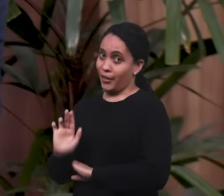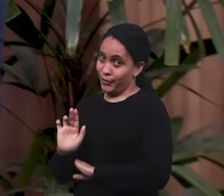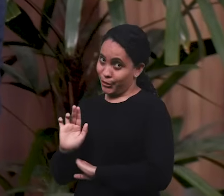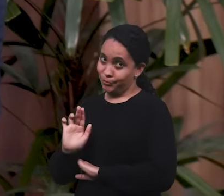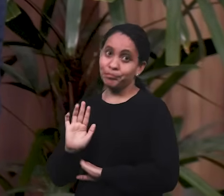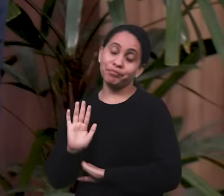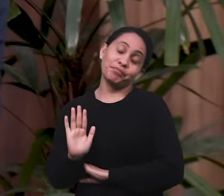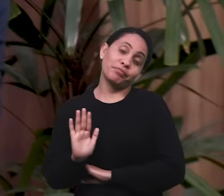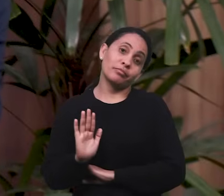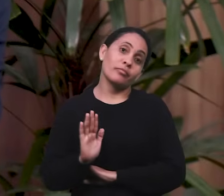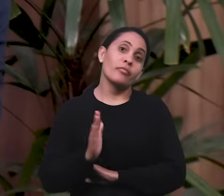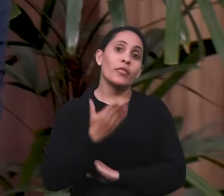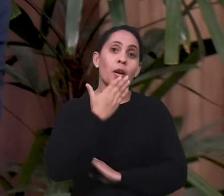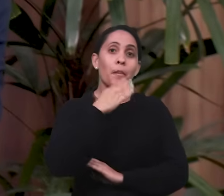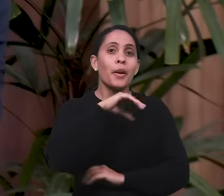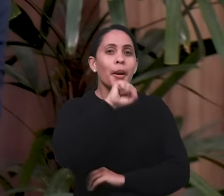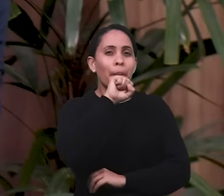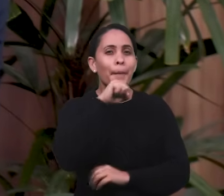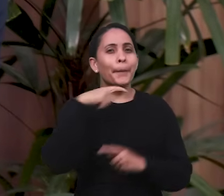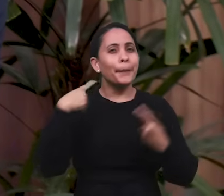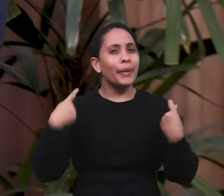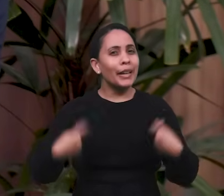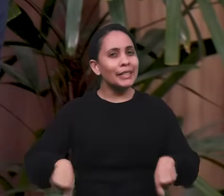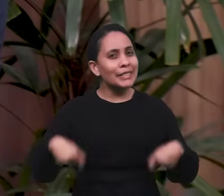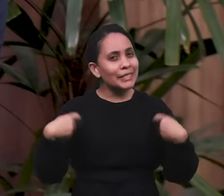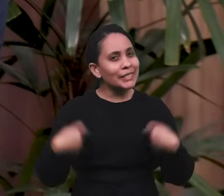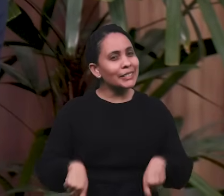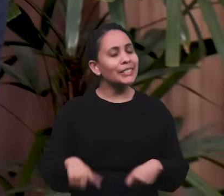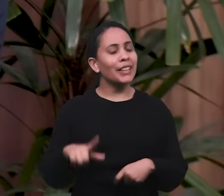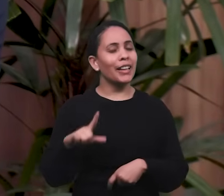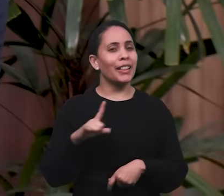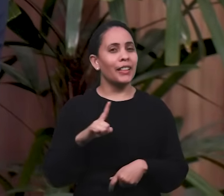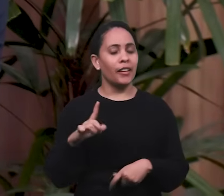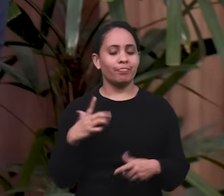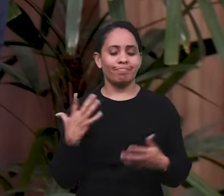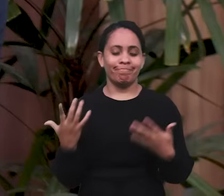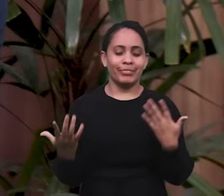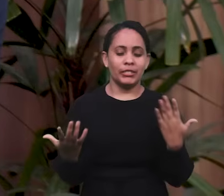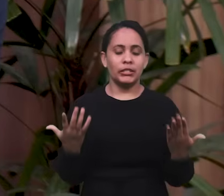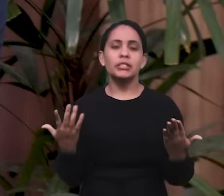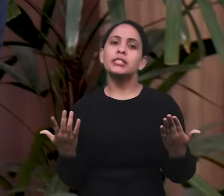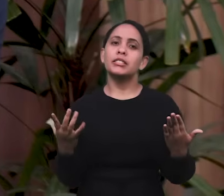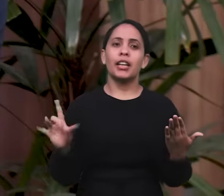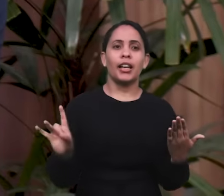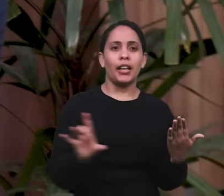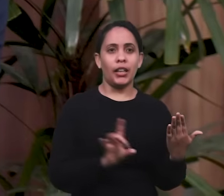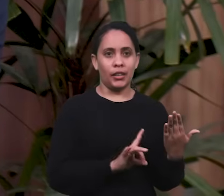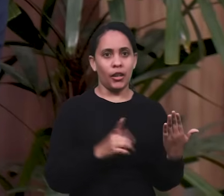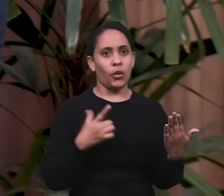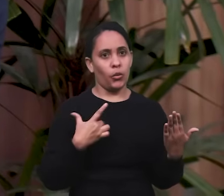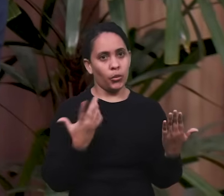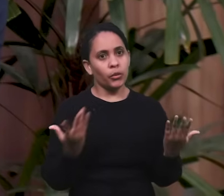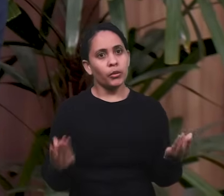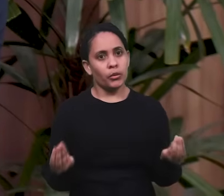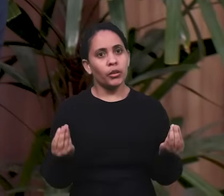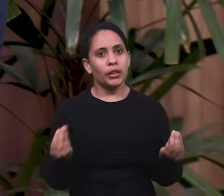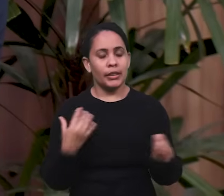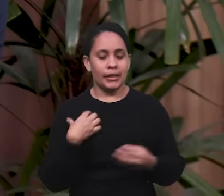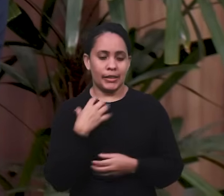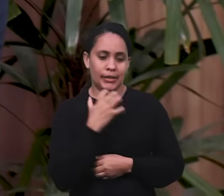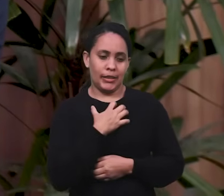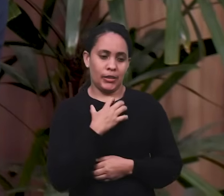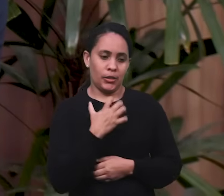diferentes. E o pai precisa ter essa habilidade, porque cabe muito a ele conseguir criar